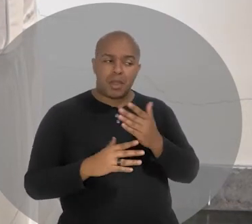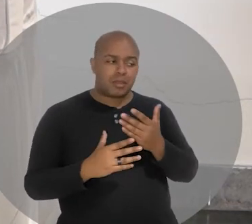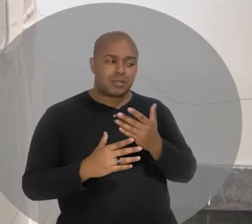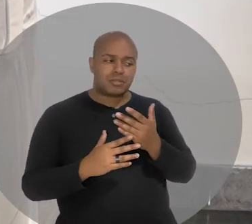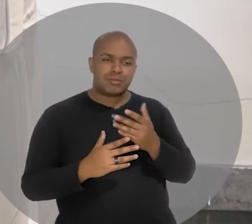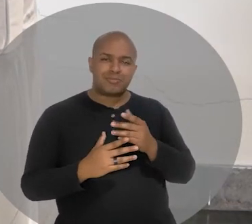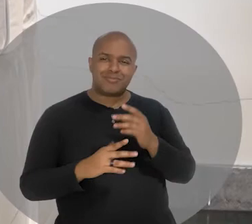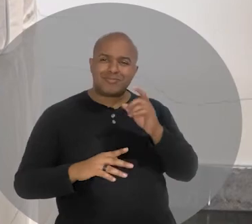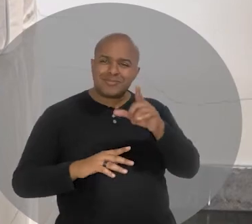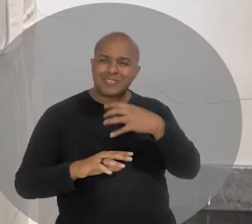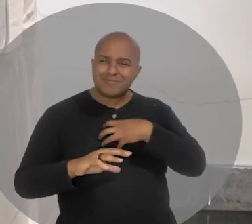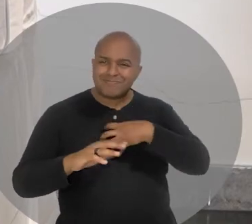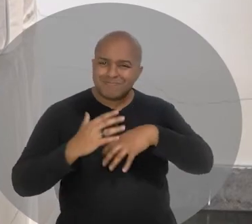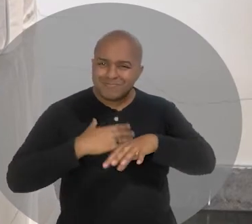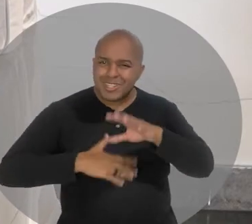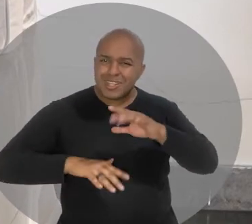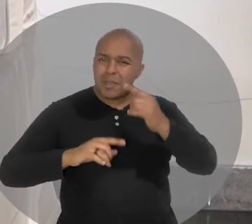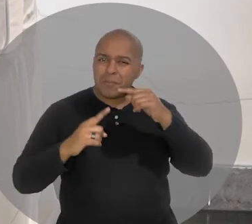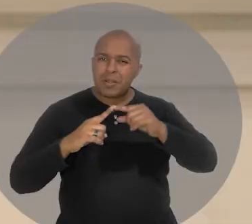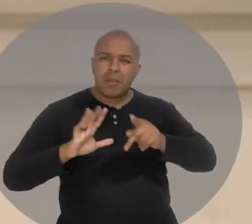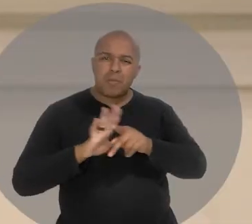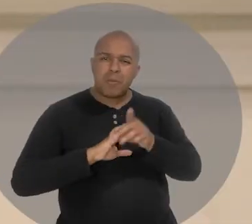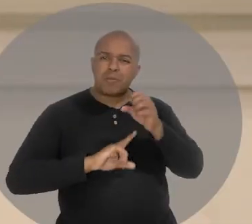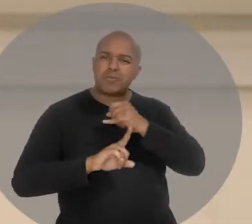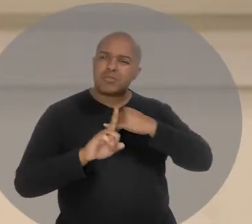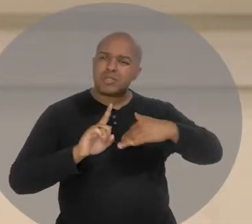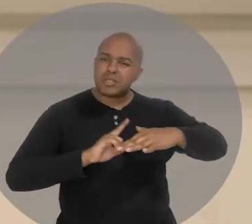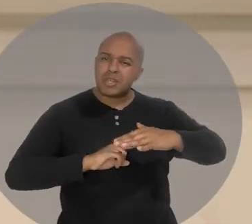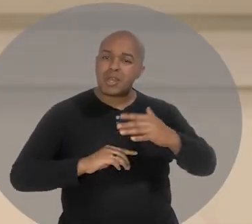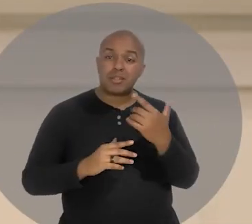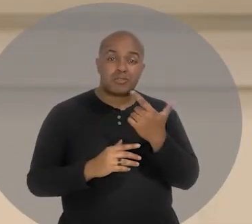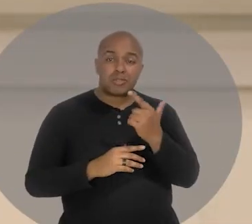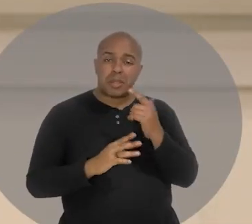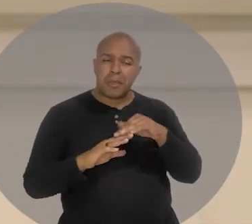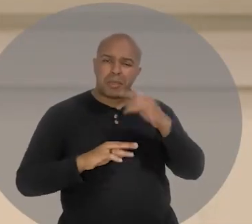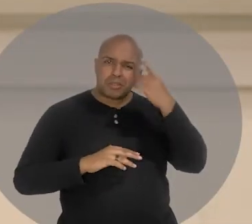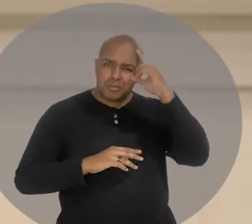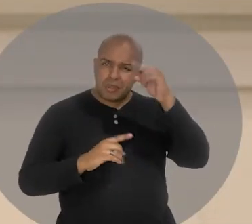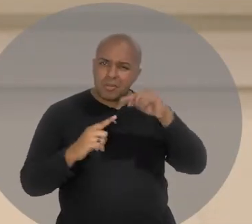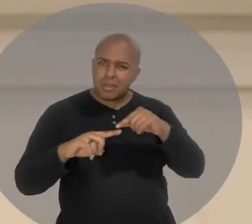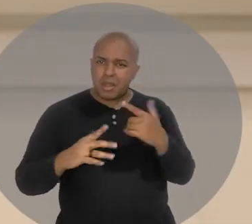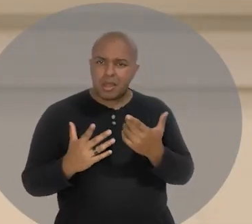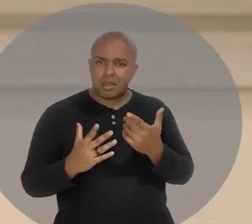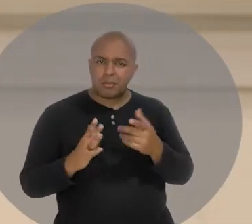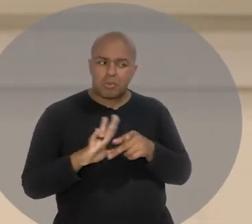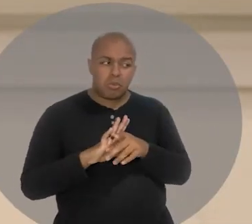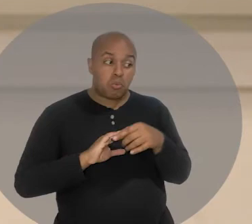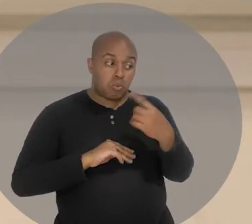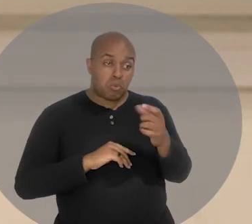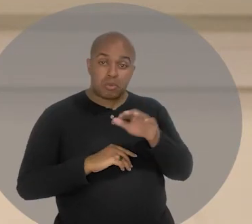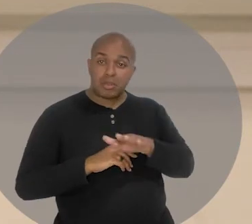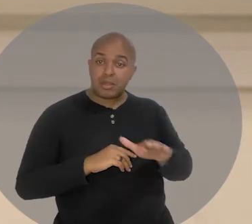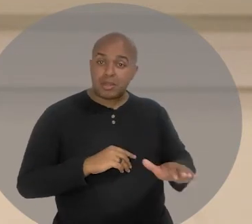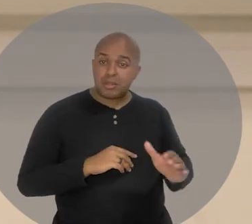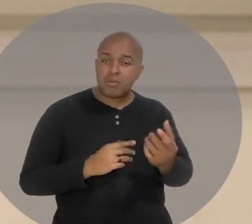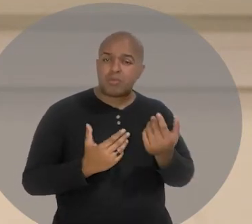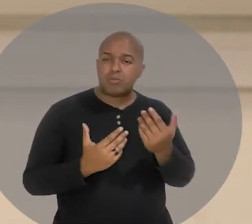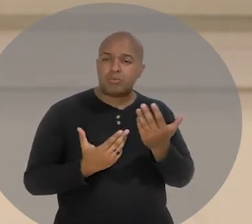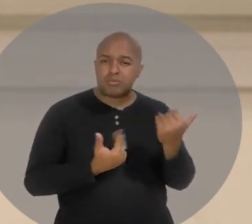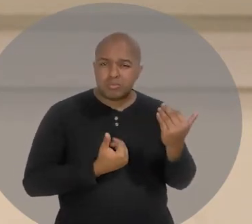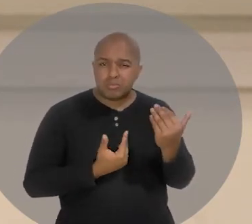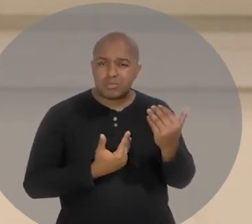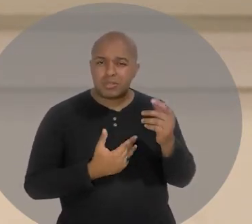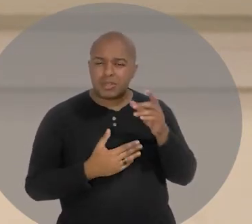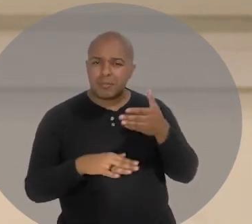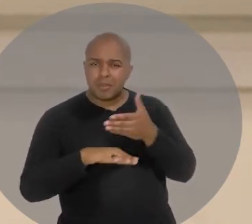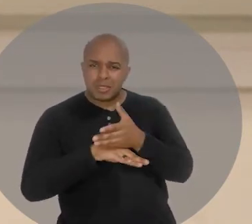se desenvolve nesse sentido social. Não temos mais dúvidas de que quando uma criança, um adolescente, ele